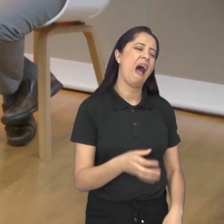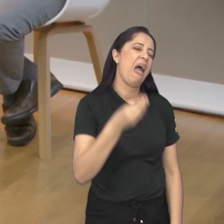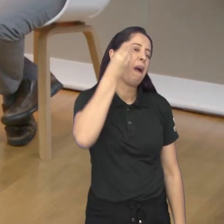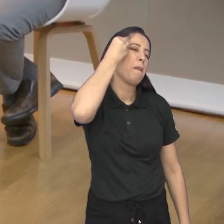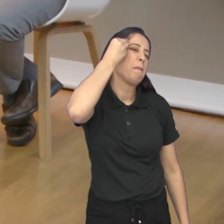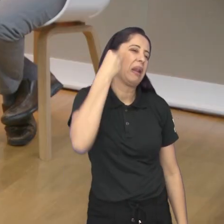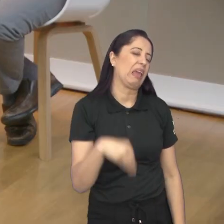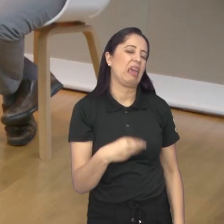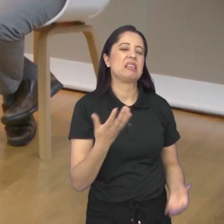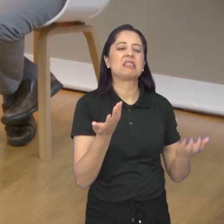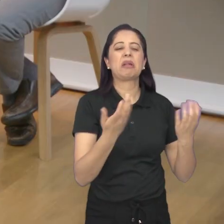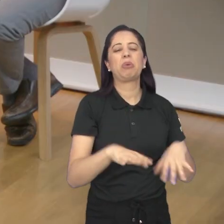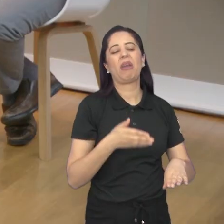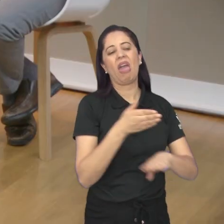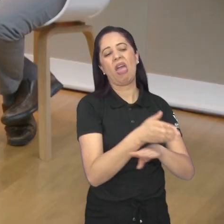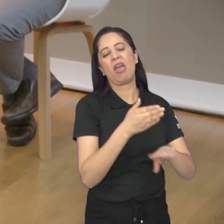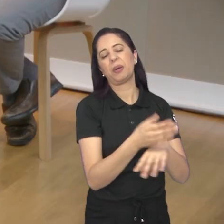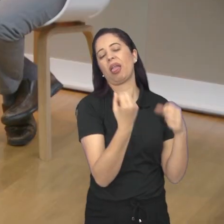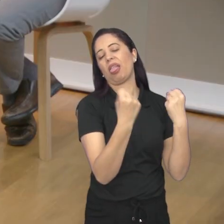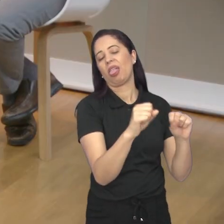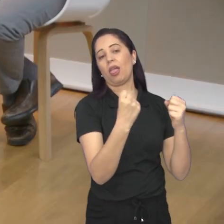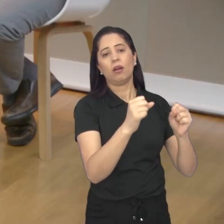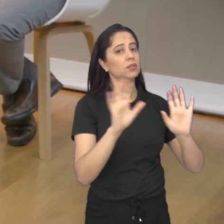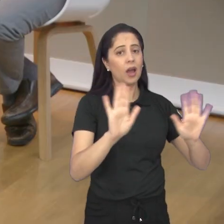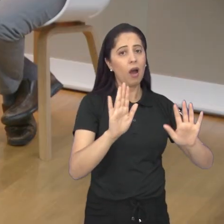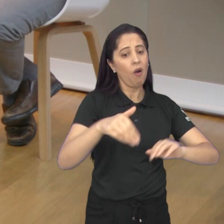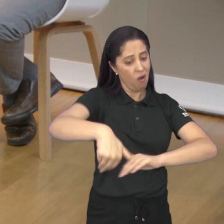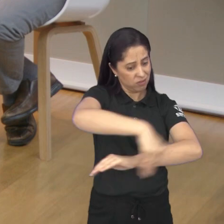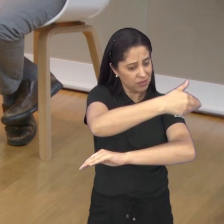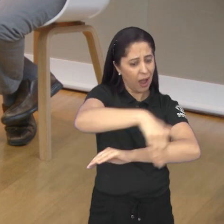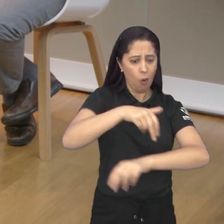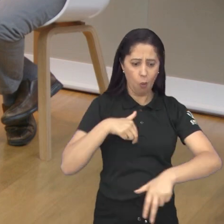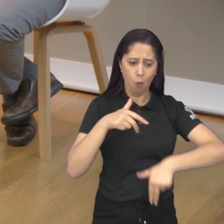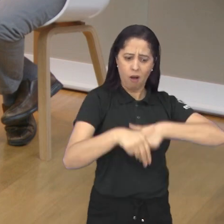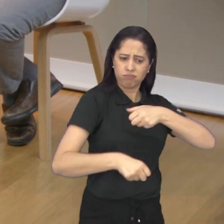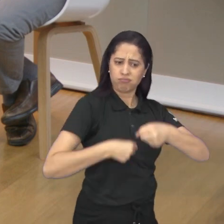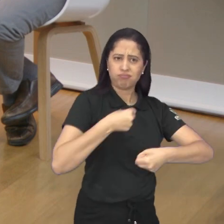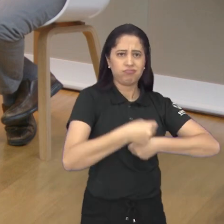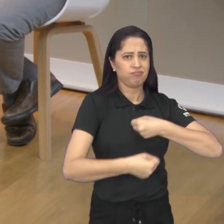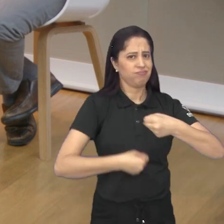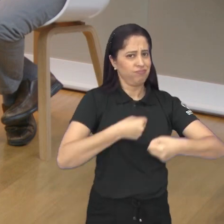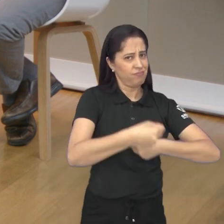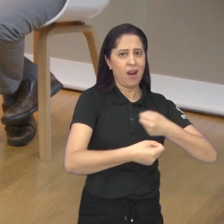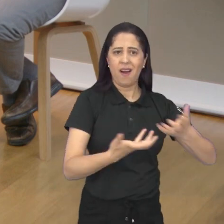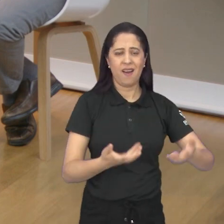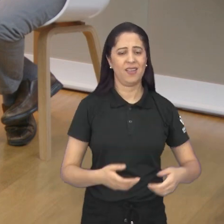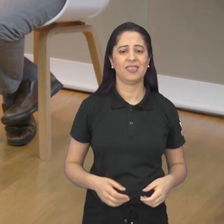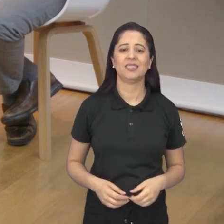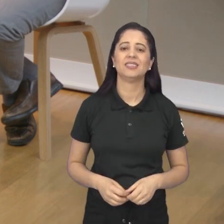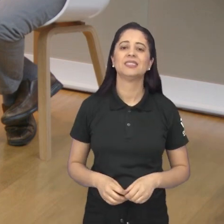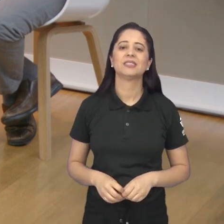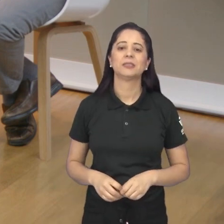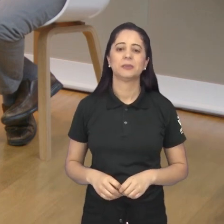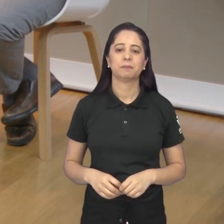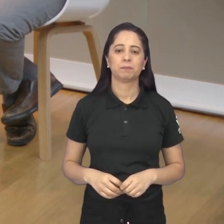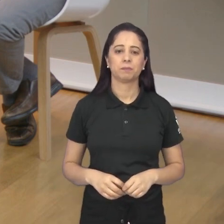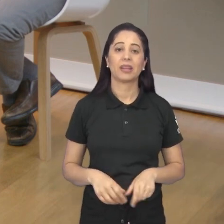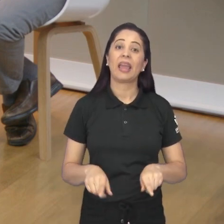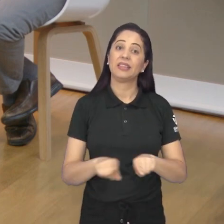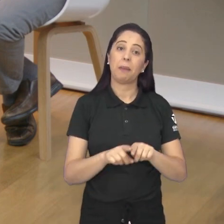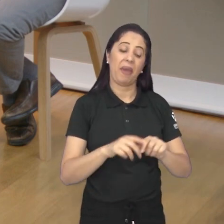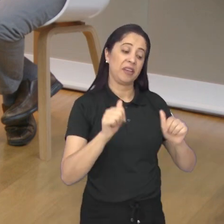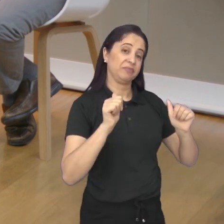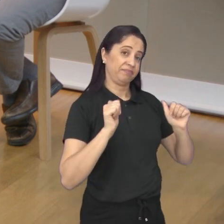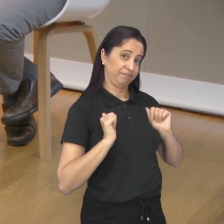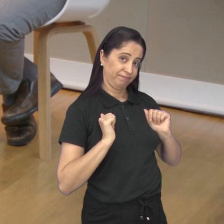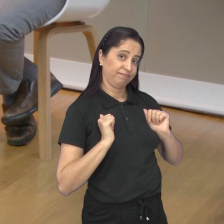pra academia, eu não quero pagar um personal, mas a rua tá aí, coloca um tênis, uma roupa confortável, se joga. E o sedentarismo, né?